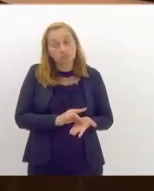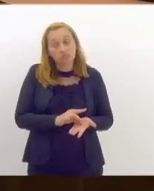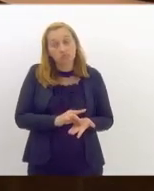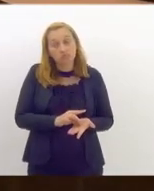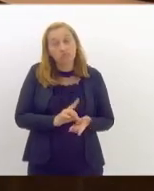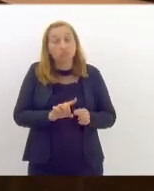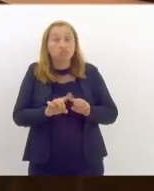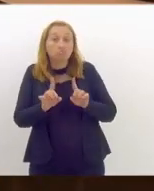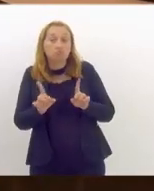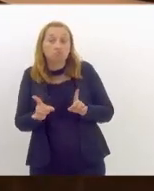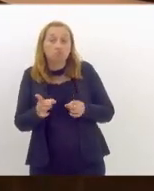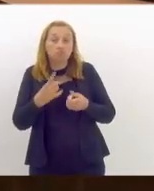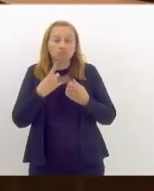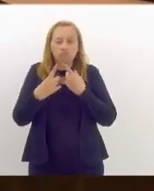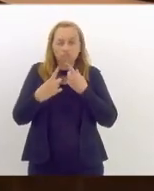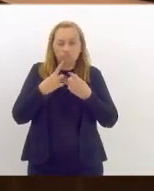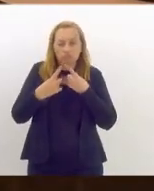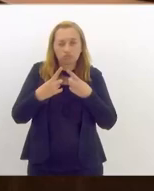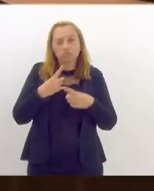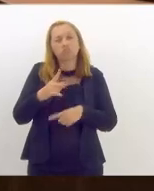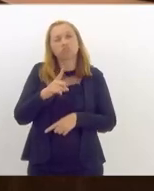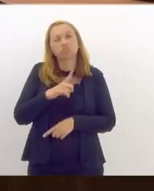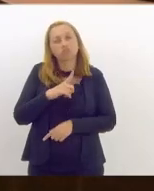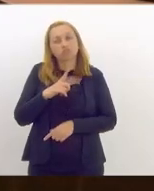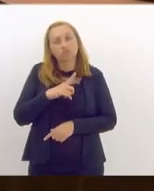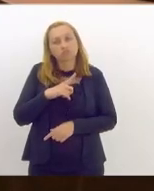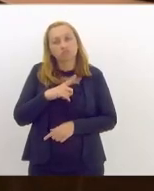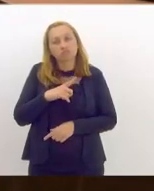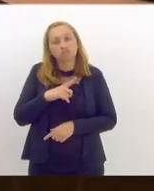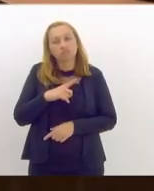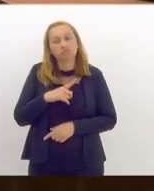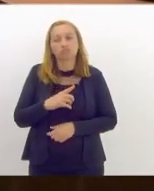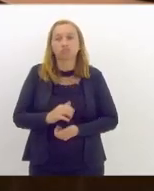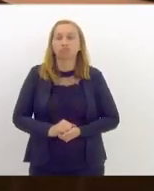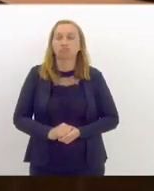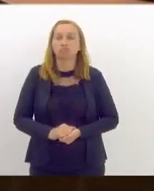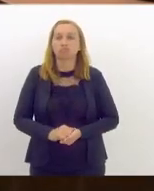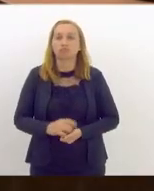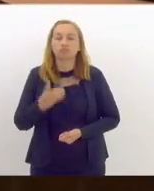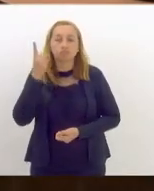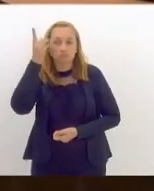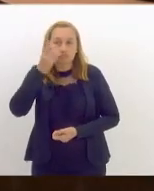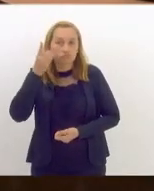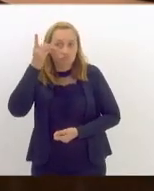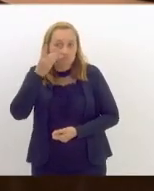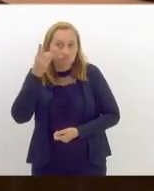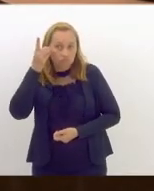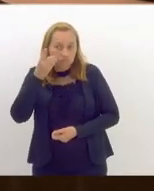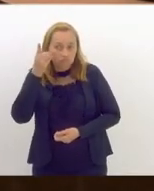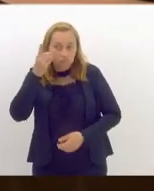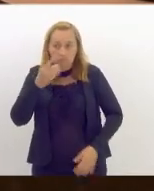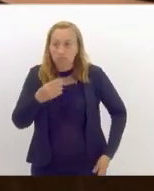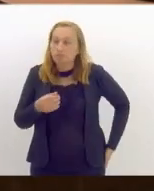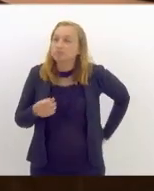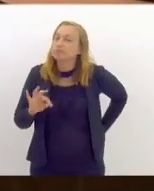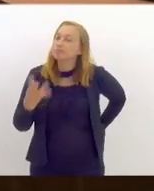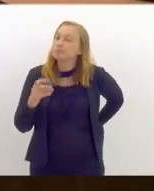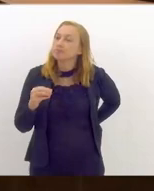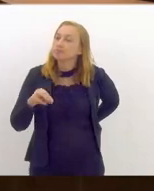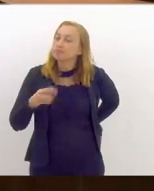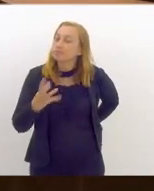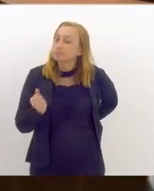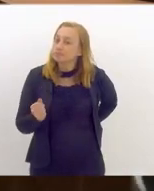mas na discussões que nós tivemos Deputado Chico